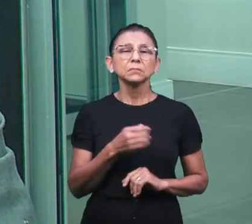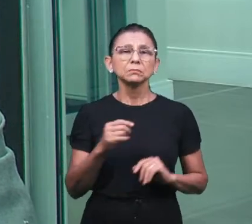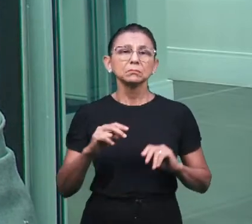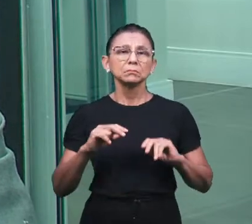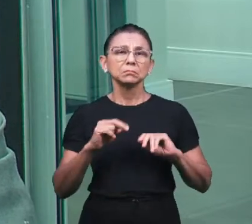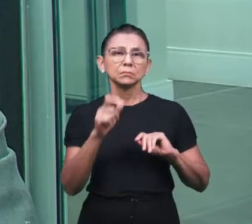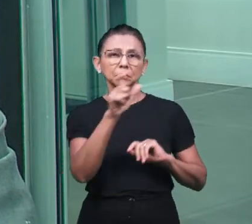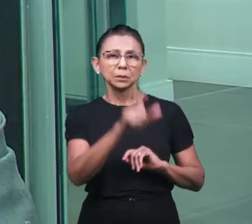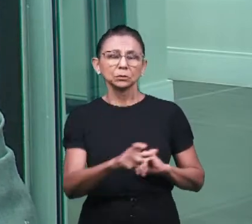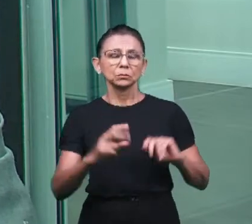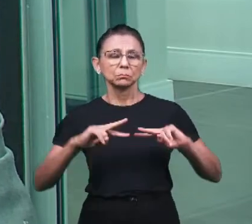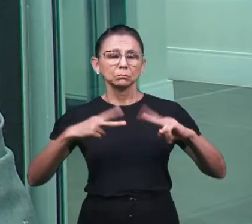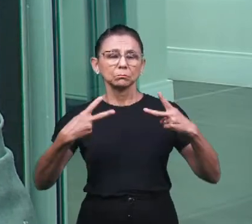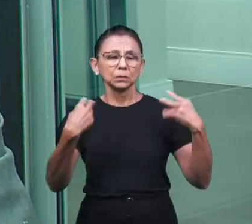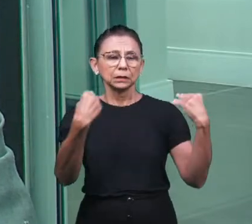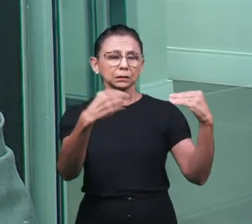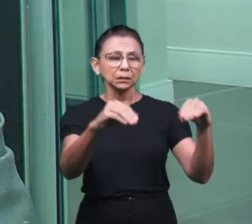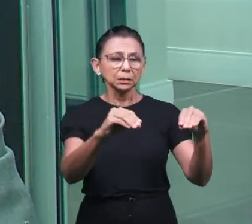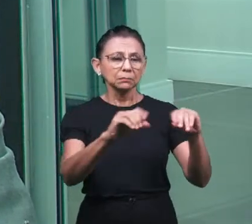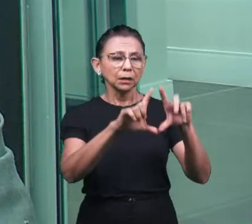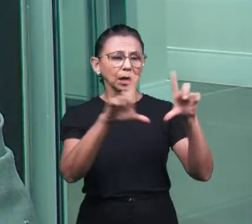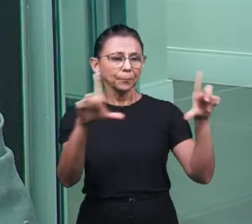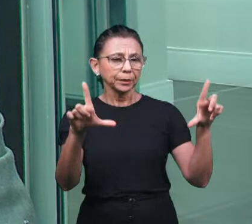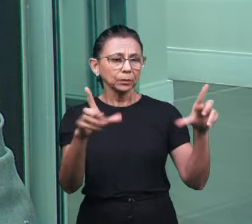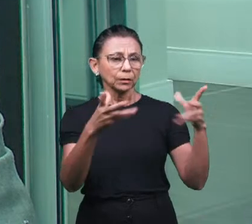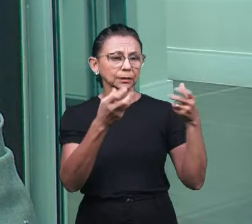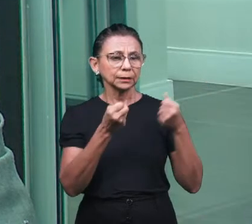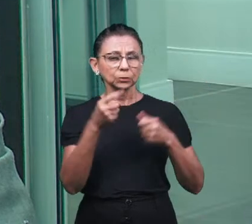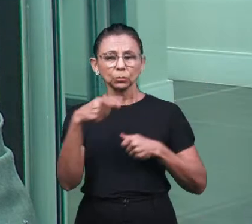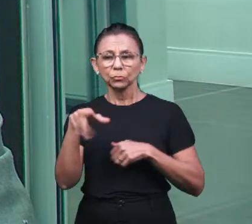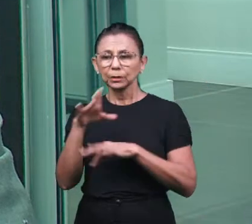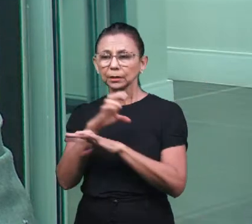escola bíblica dominical. E chegando lá, ele se